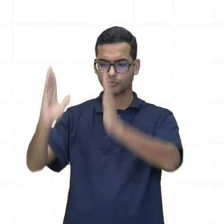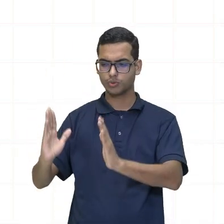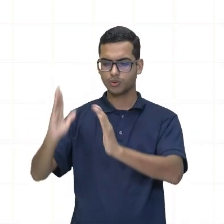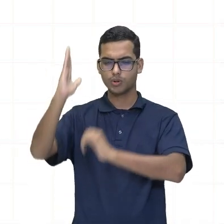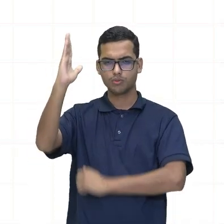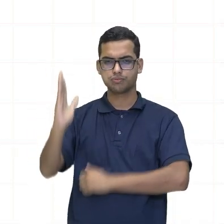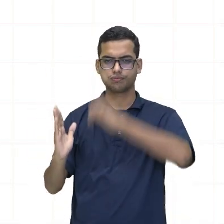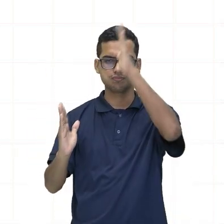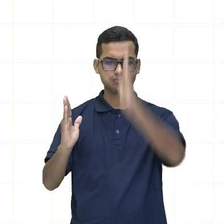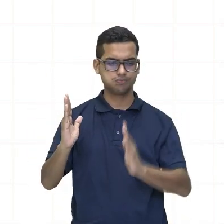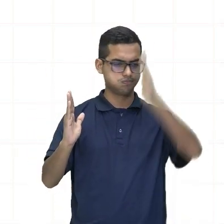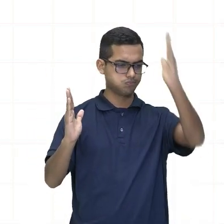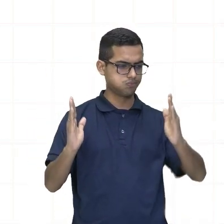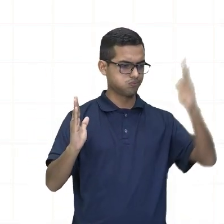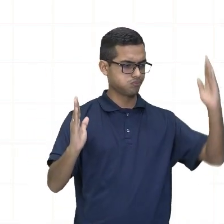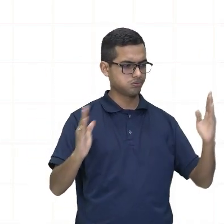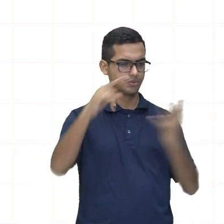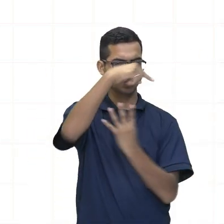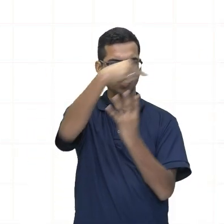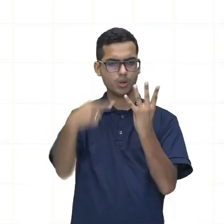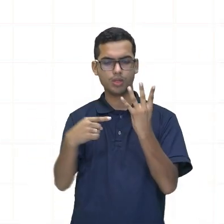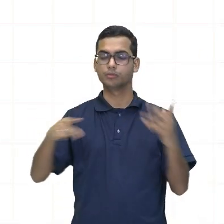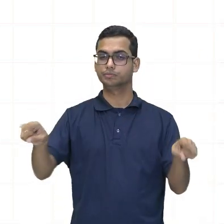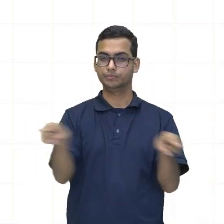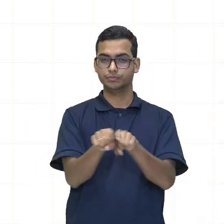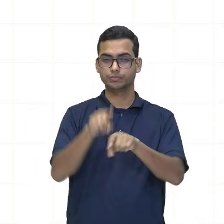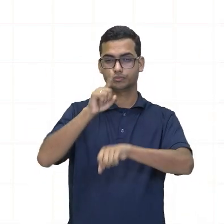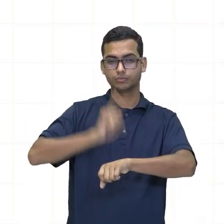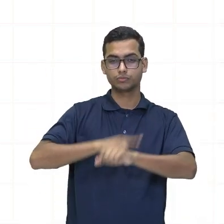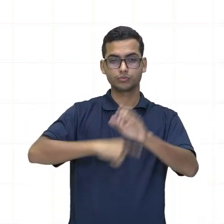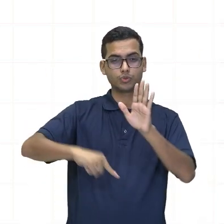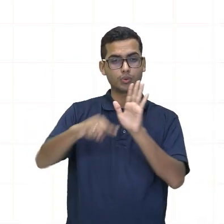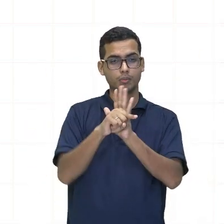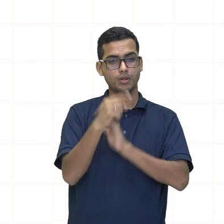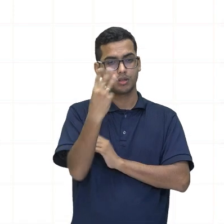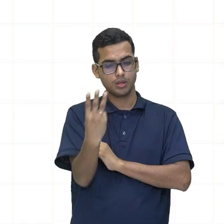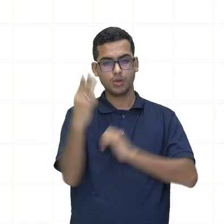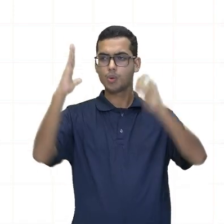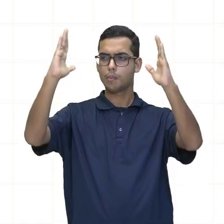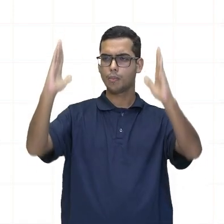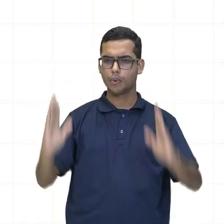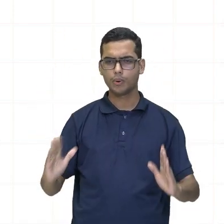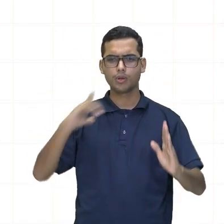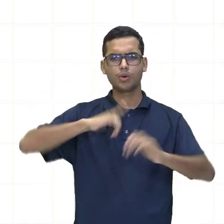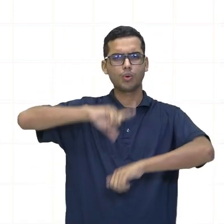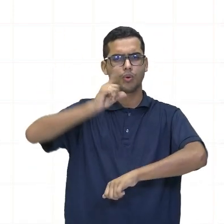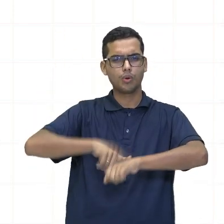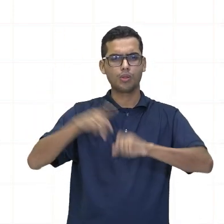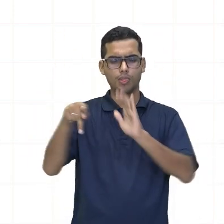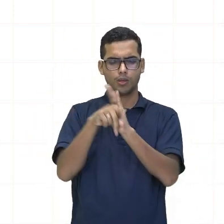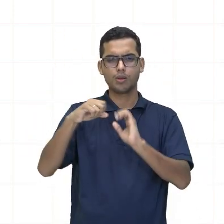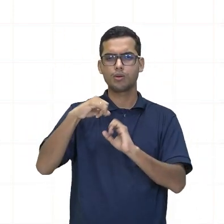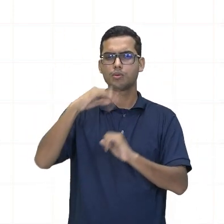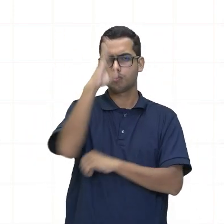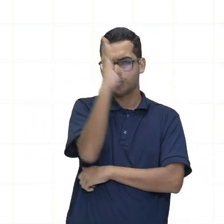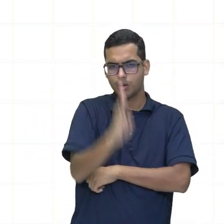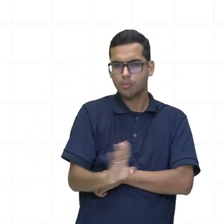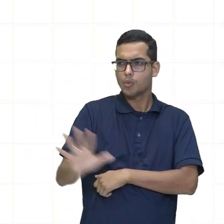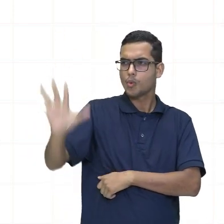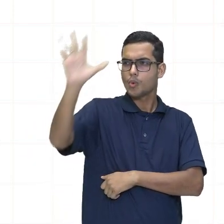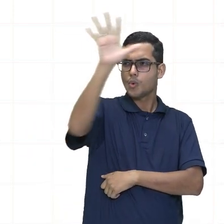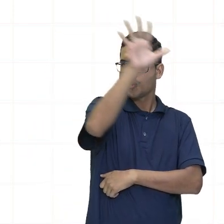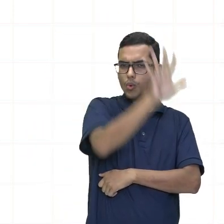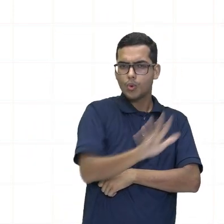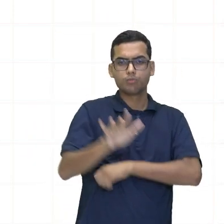Como disse, nós temos também o fuso horário -3, né? Então, nós temos aí vários